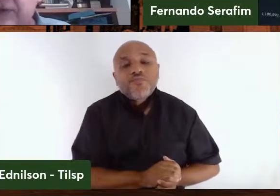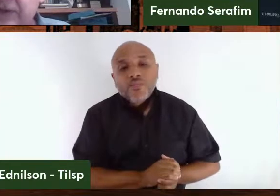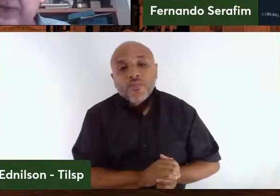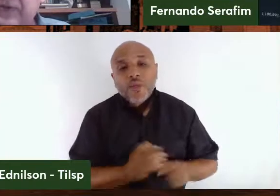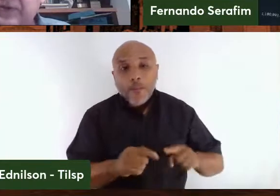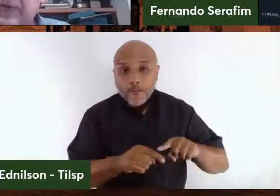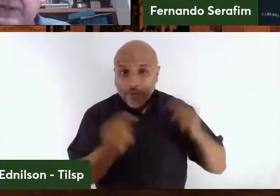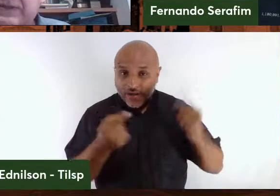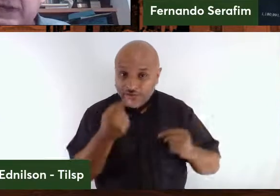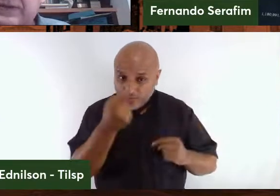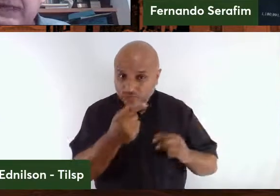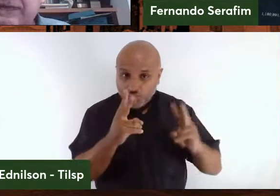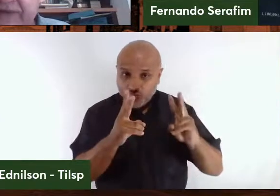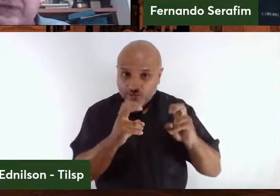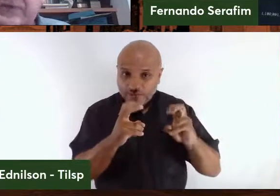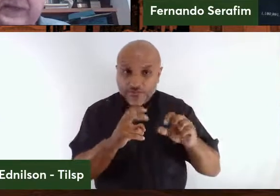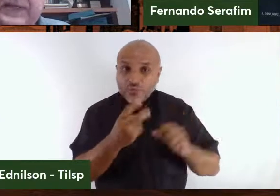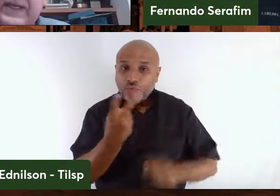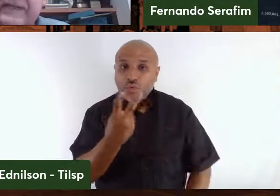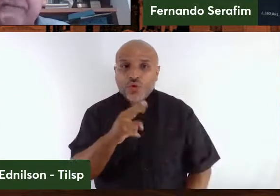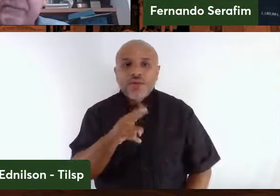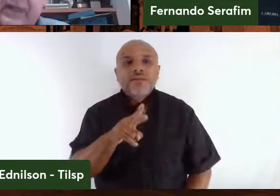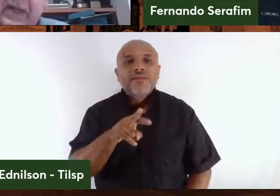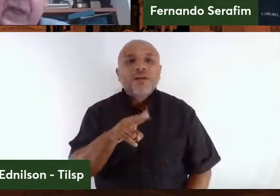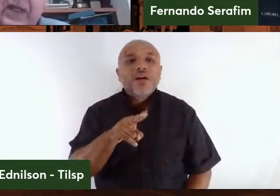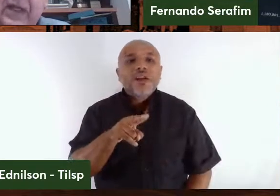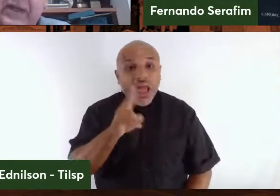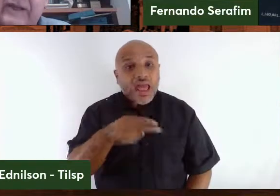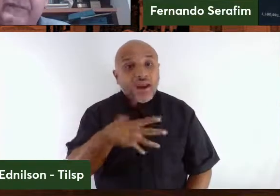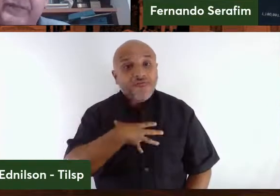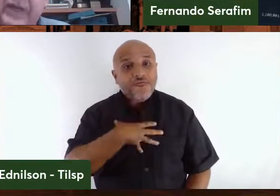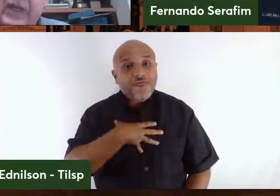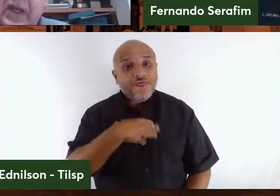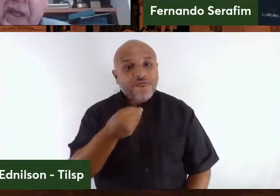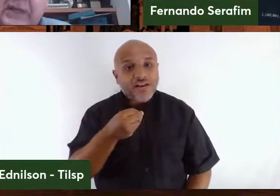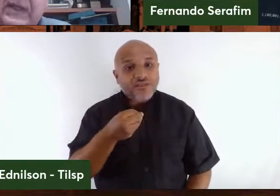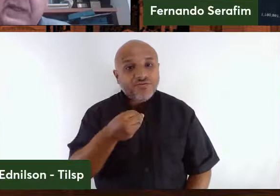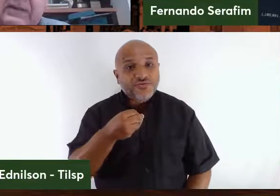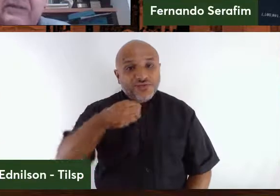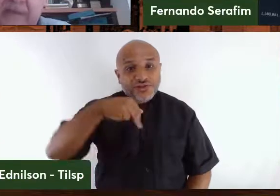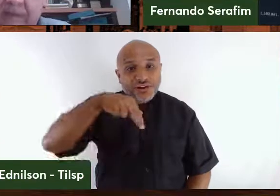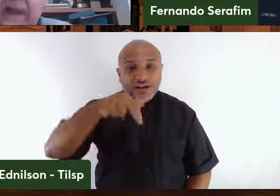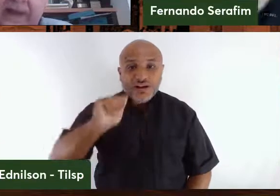Um dos títulos dos dois irmãos era Filhos de Zana, né?